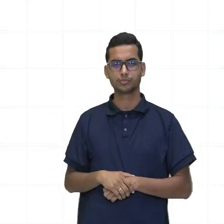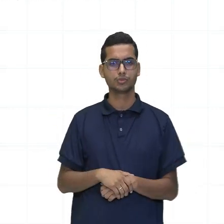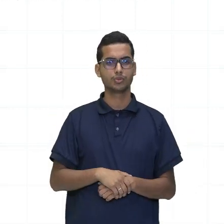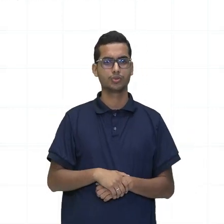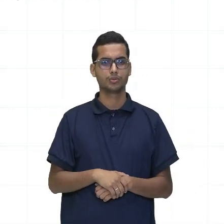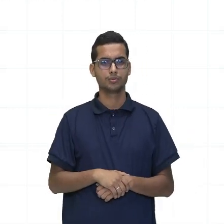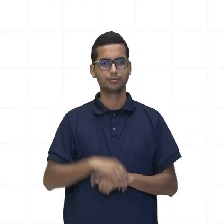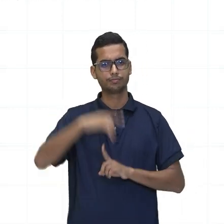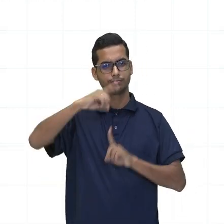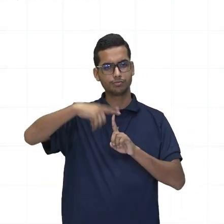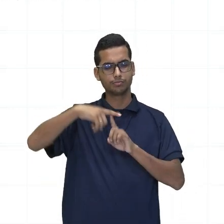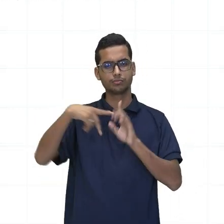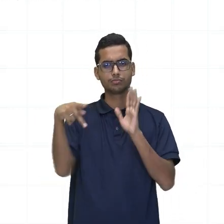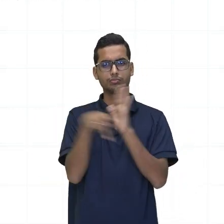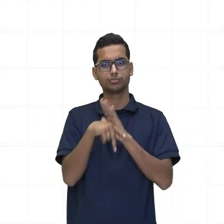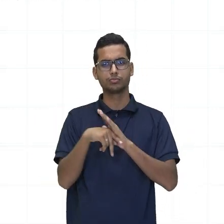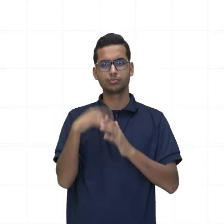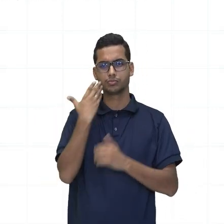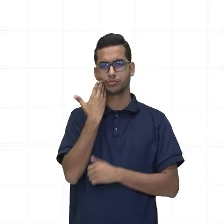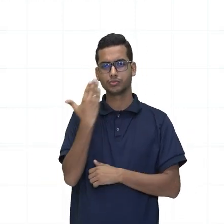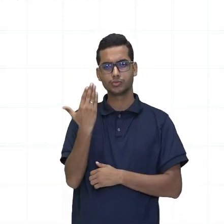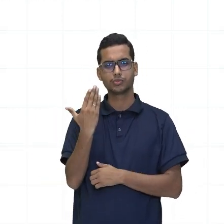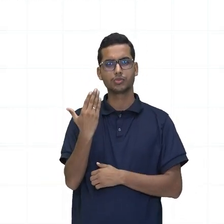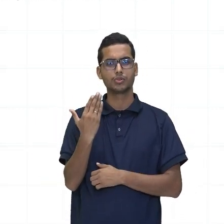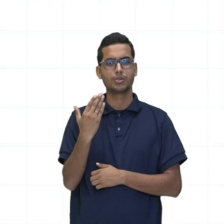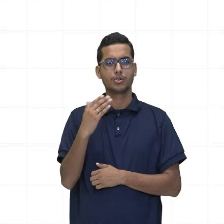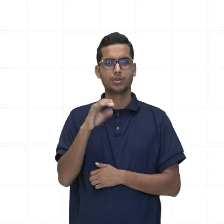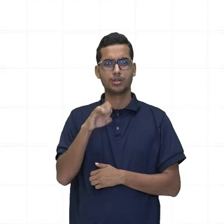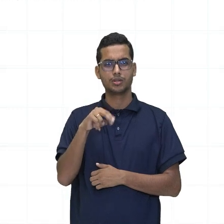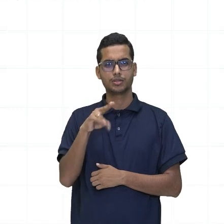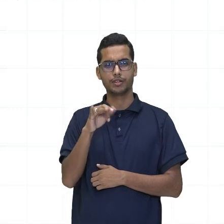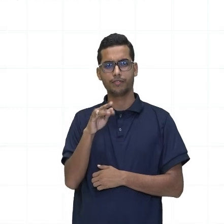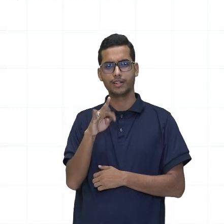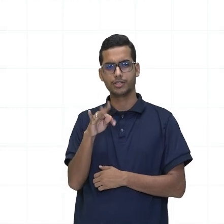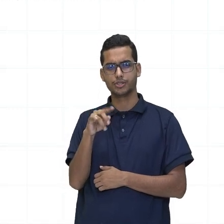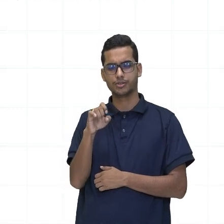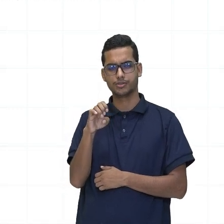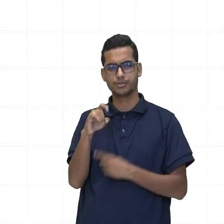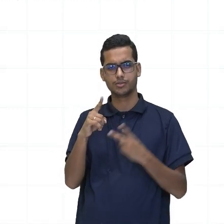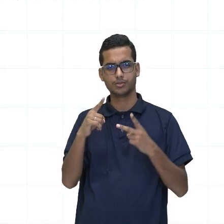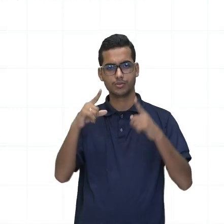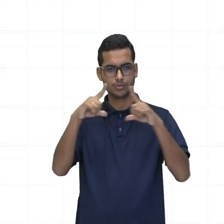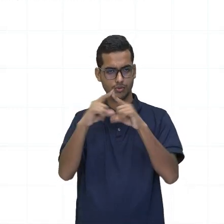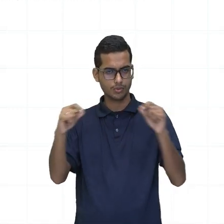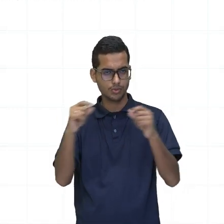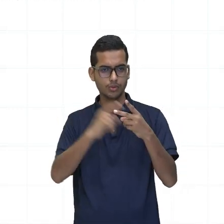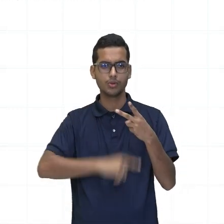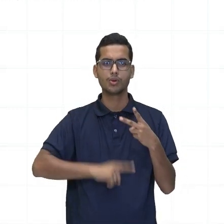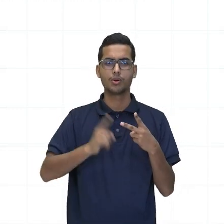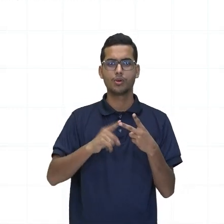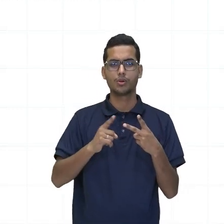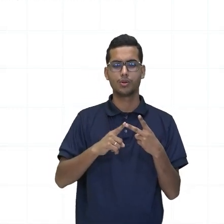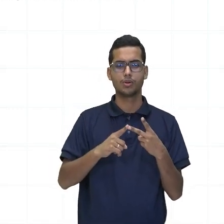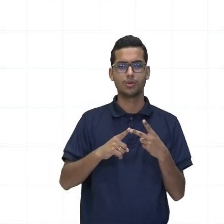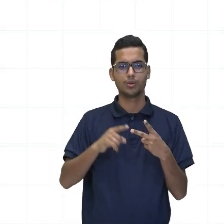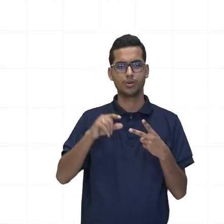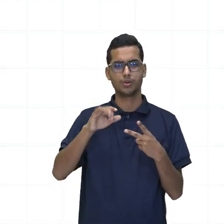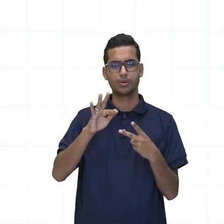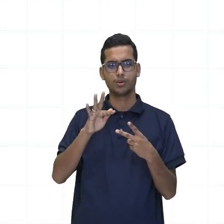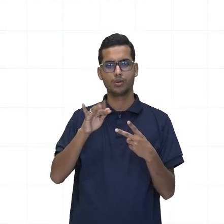aí de mosquito. Eles podem causar encefalite japonesa, filariose linfática, febre do